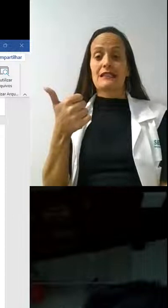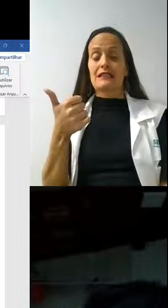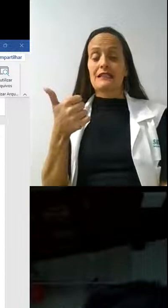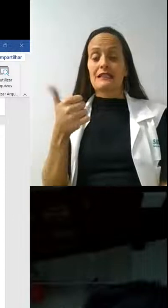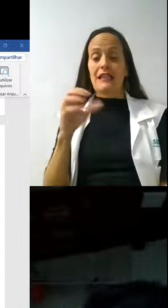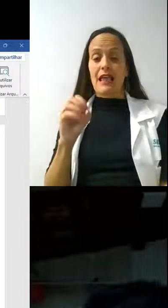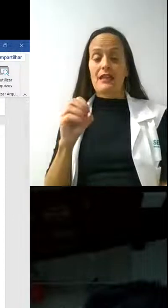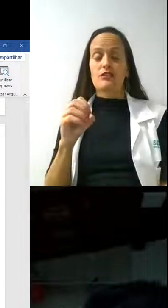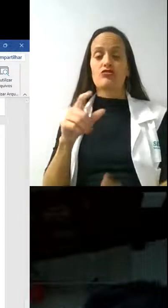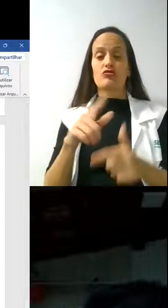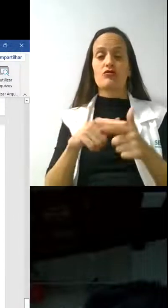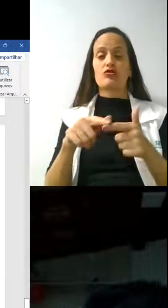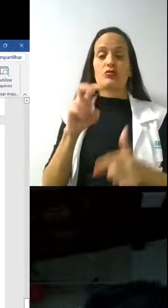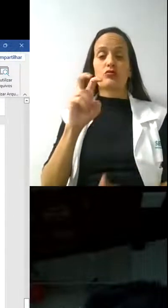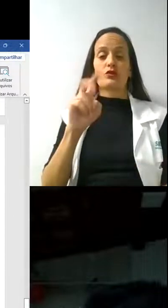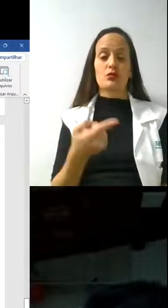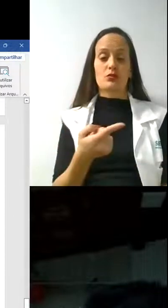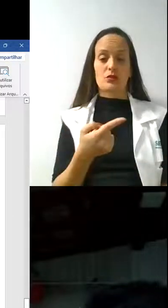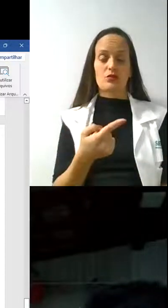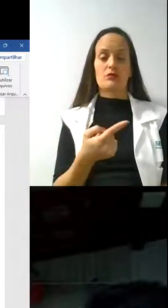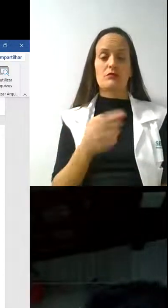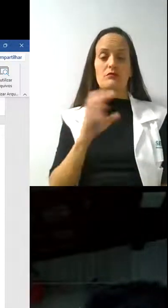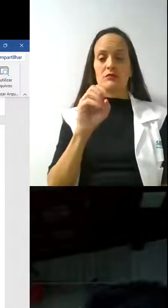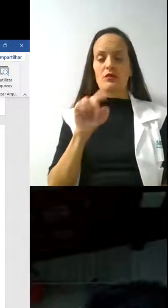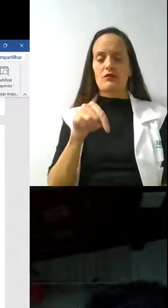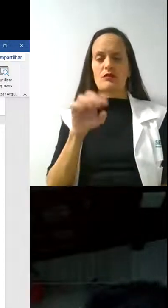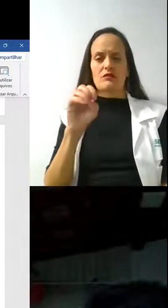fica quanto? 0,042.